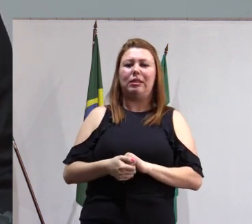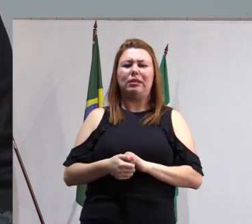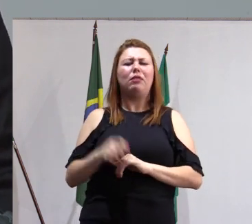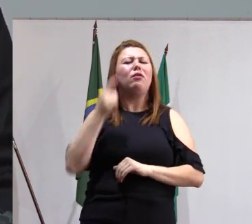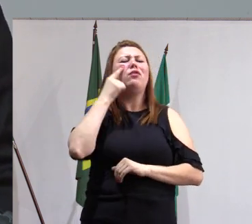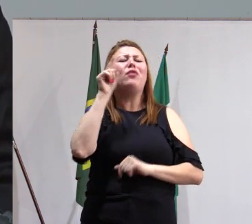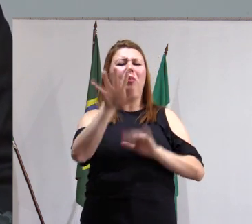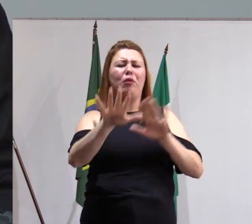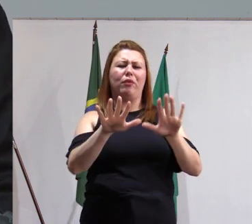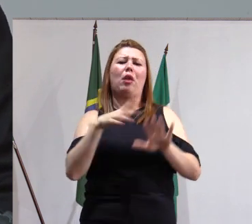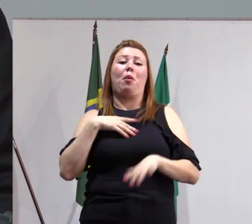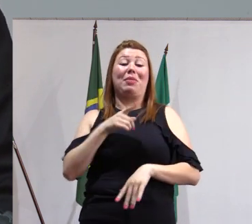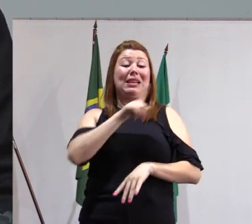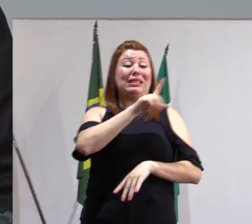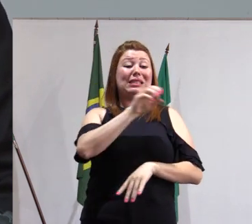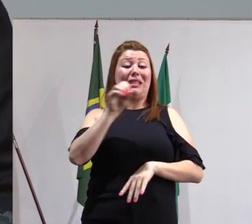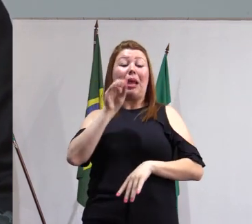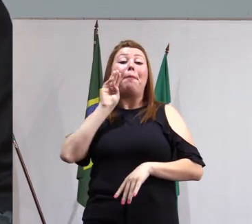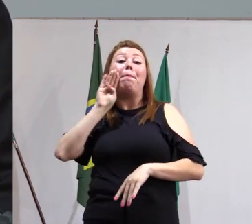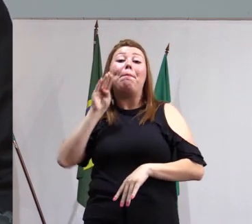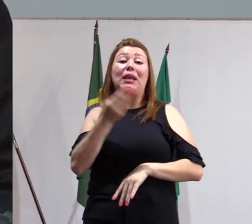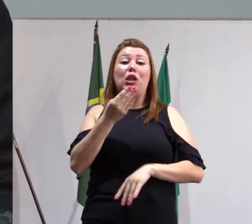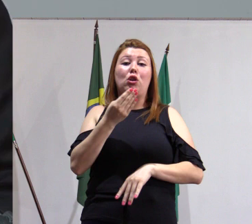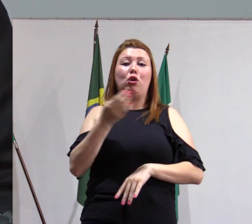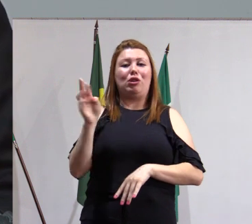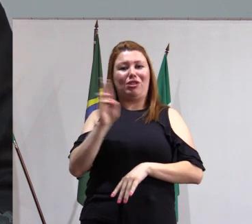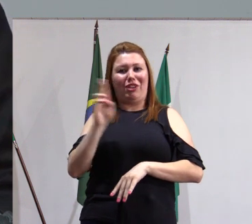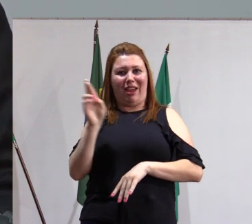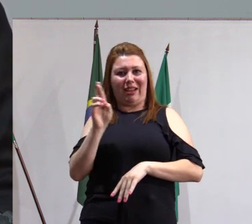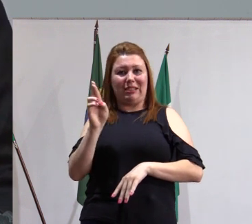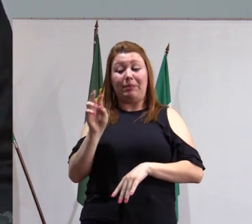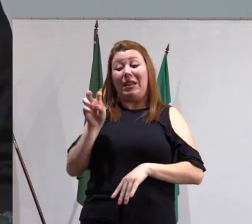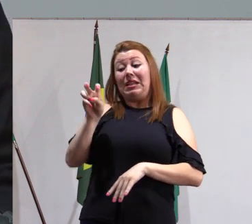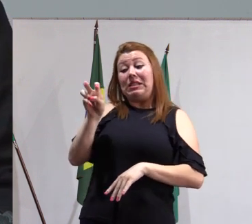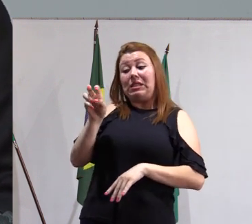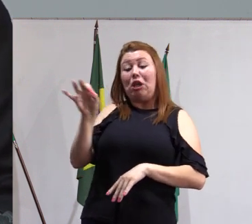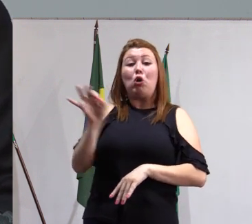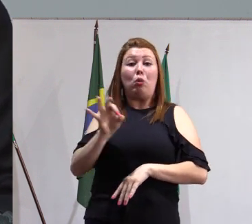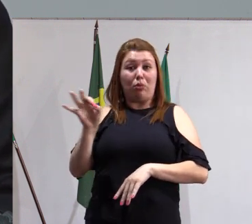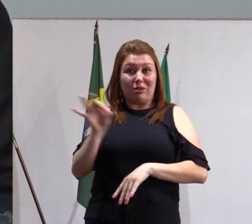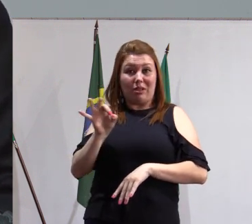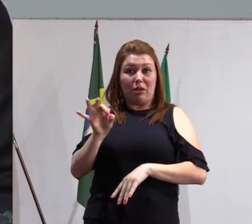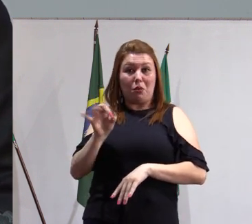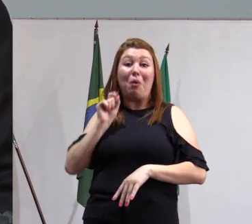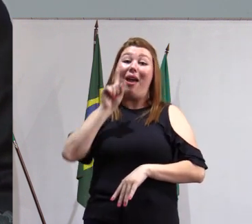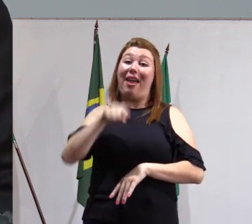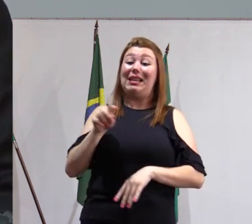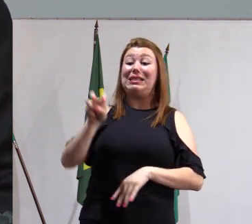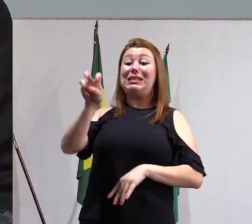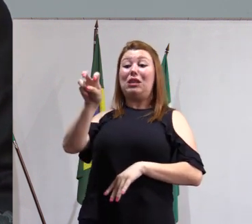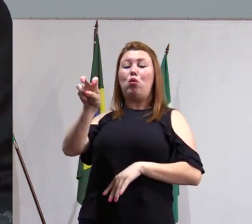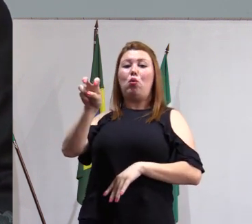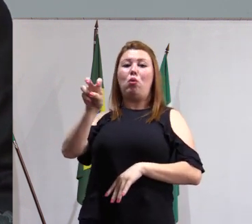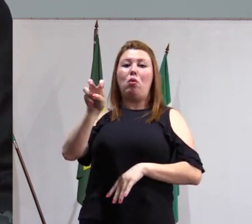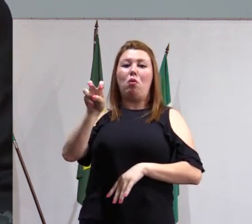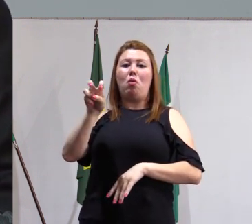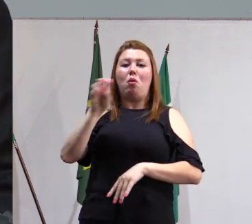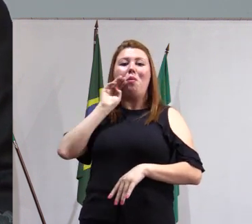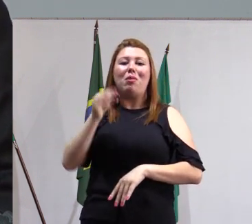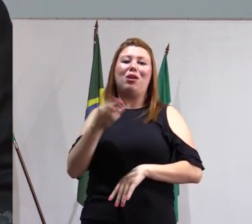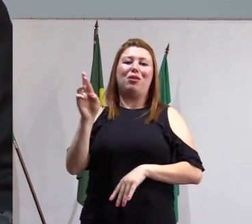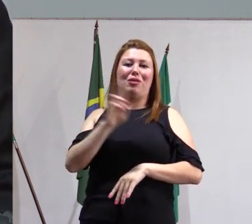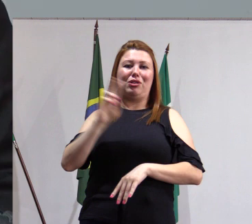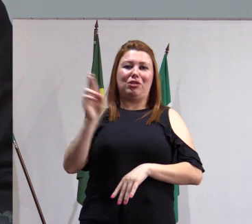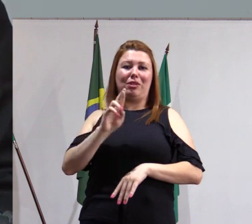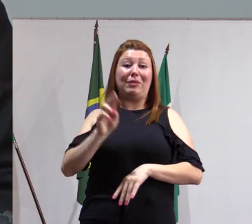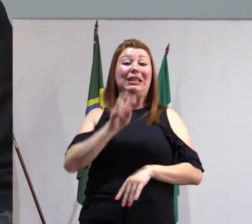arredondar e olhar assim para 100 bilhões de reais. 100 bilhões de reais, 5%, é 5 bilhões de reais. Tá? 5 bilhões de reais é o orçamento